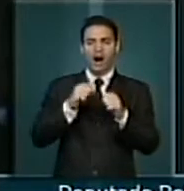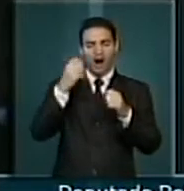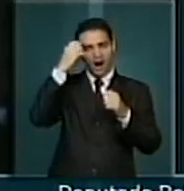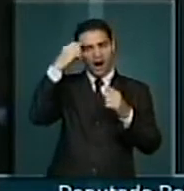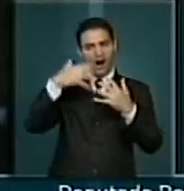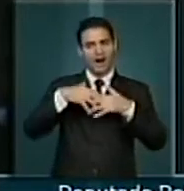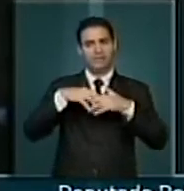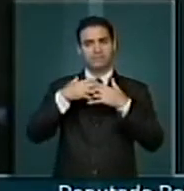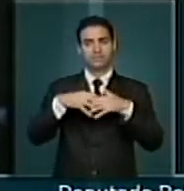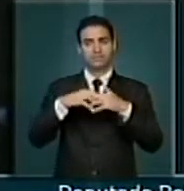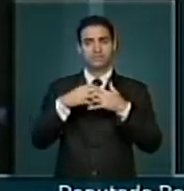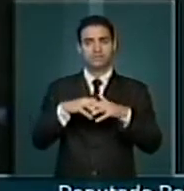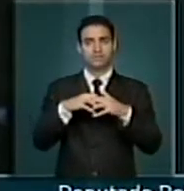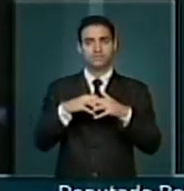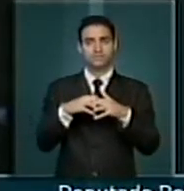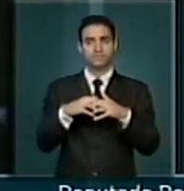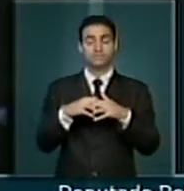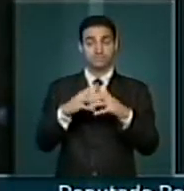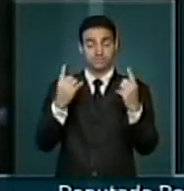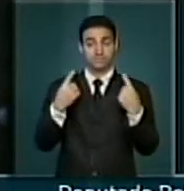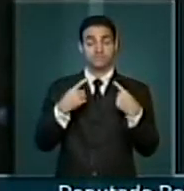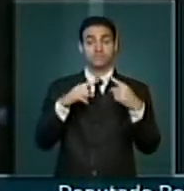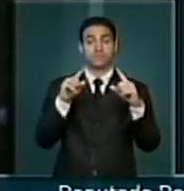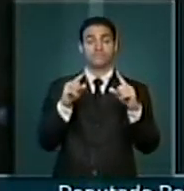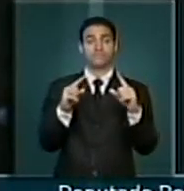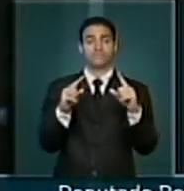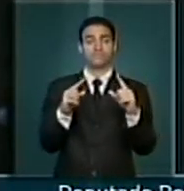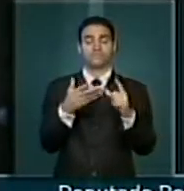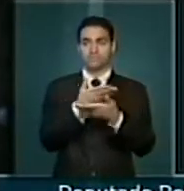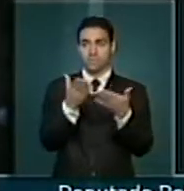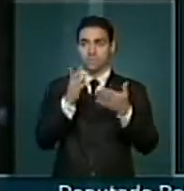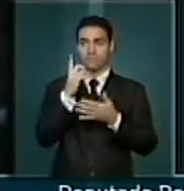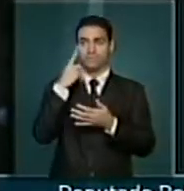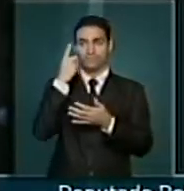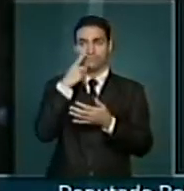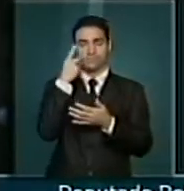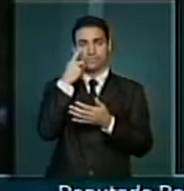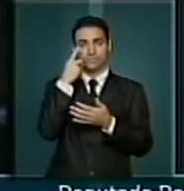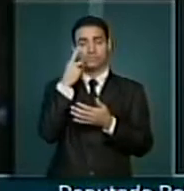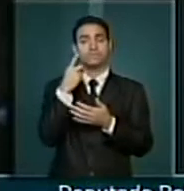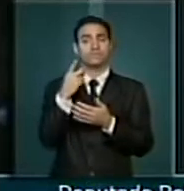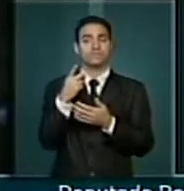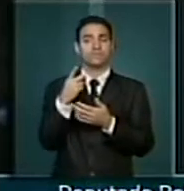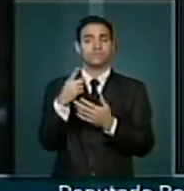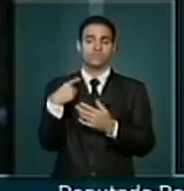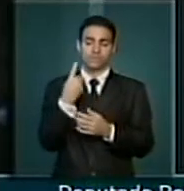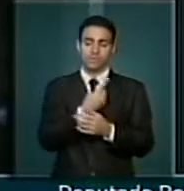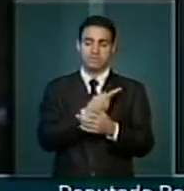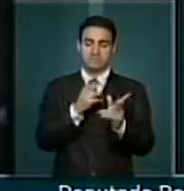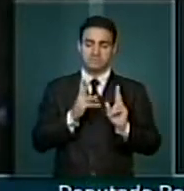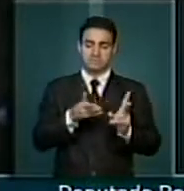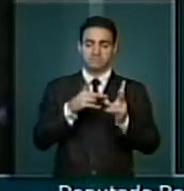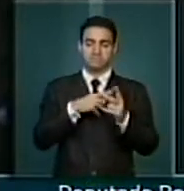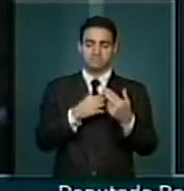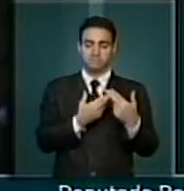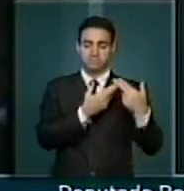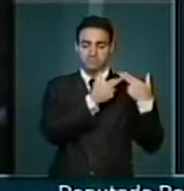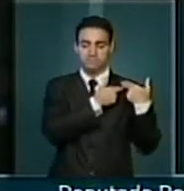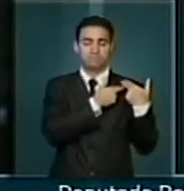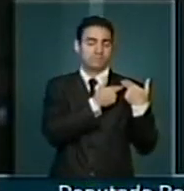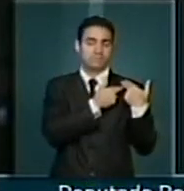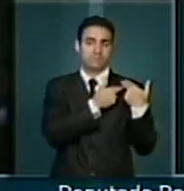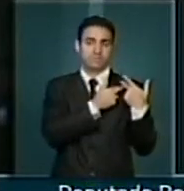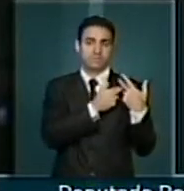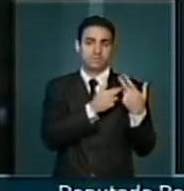reflexão, o desafio, nobres parlamentares, a que sejamos nós, homens